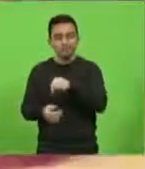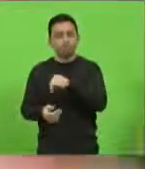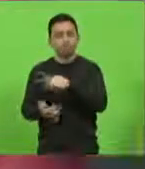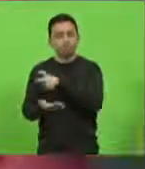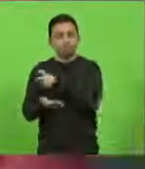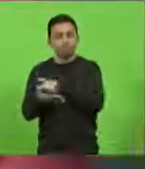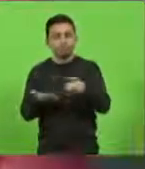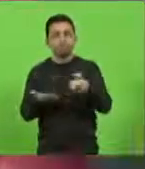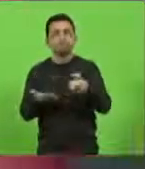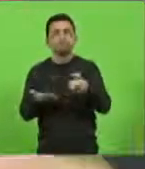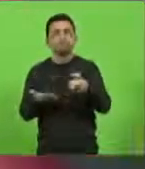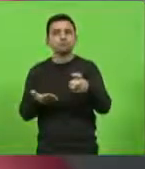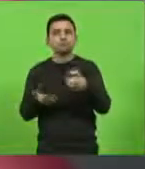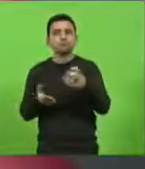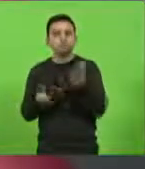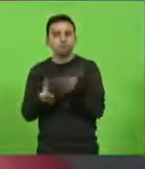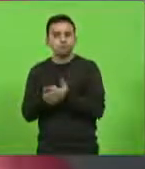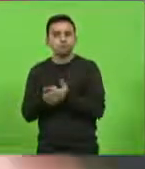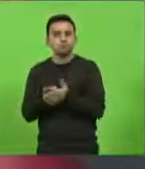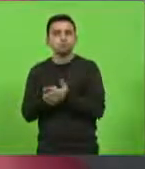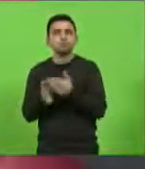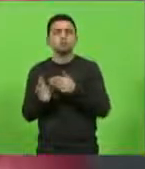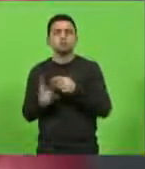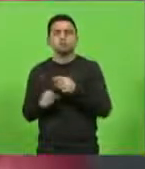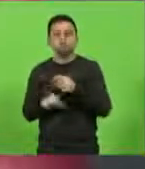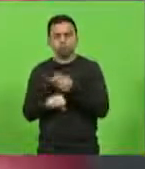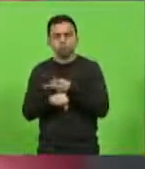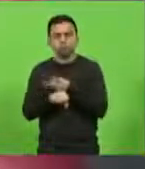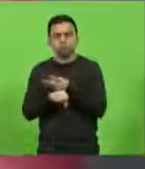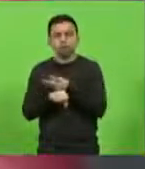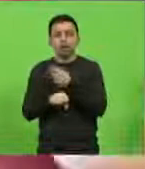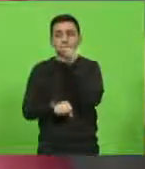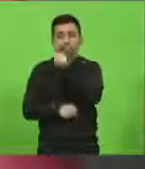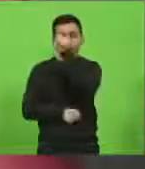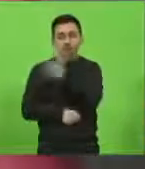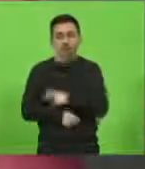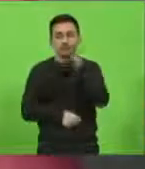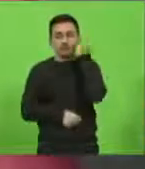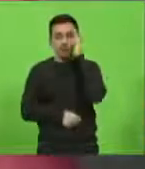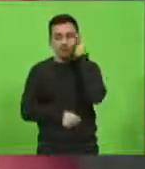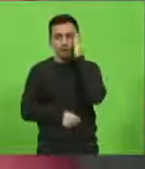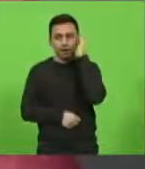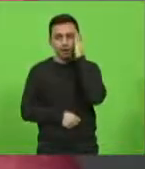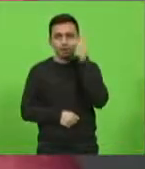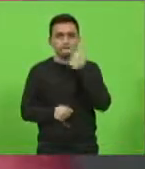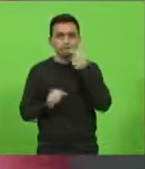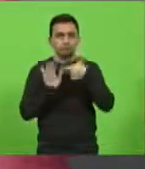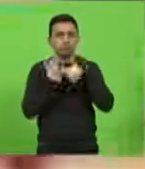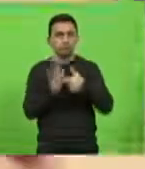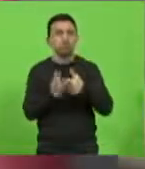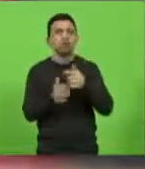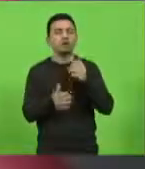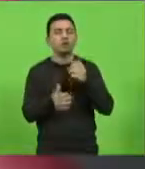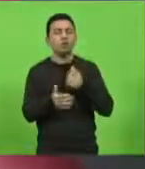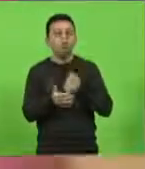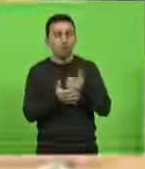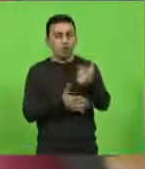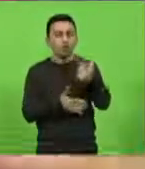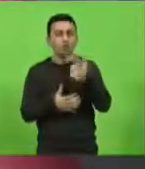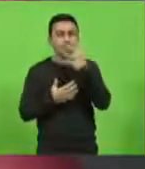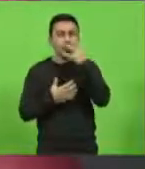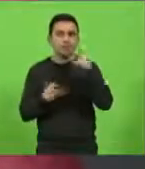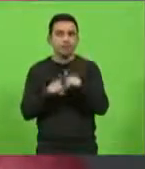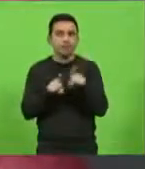em que se apura justamente o conhecimento dos denunciados a respeito da compra dos respiradores e a falta